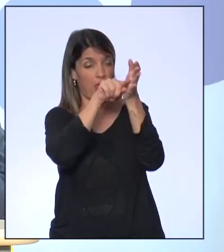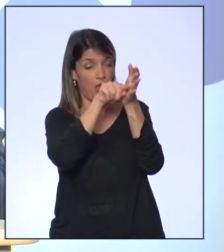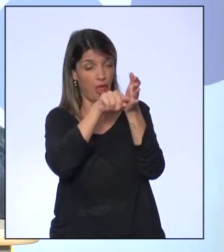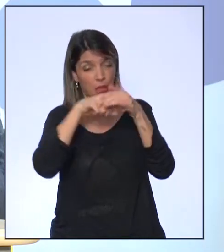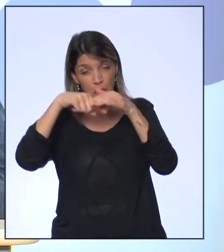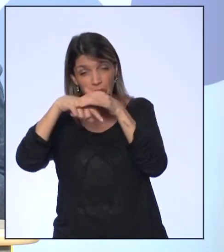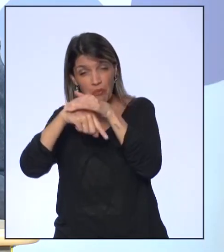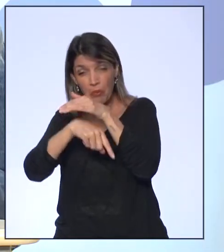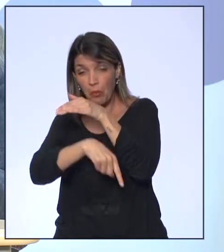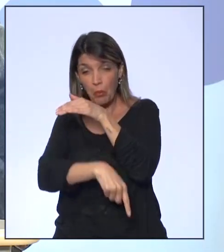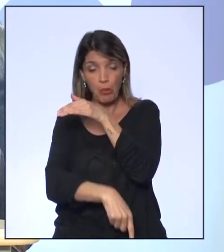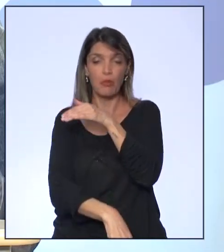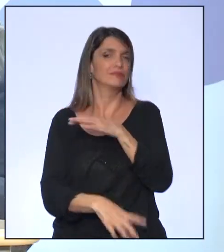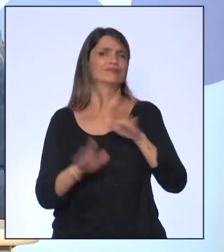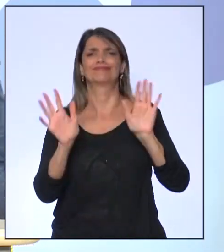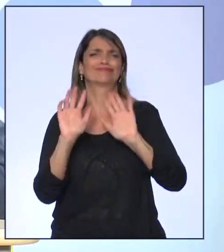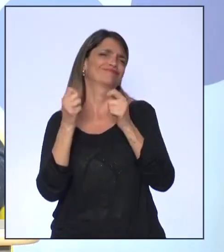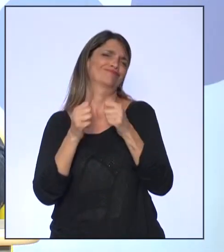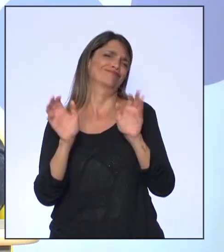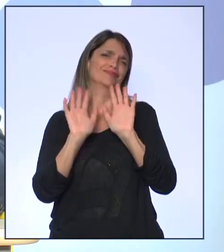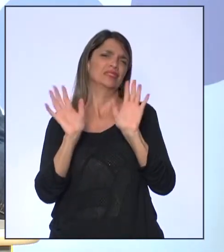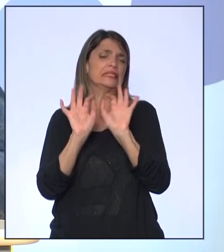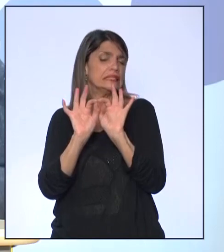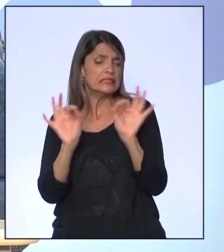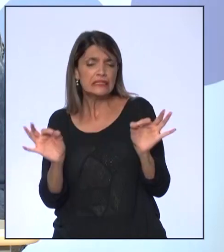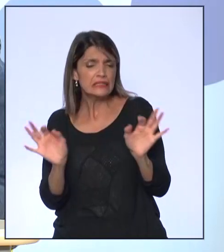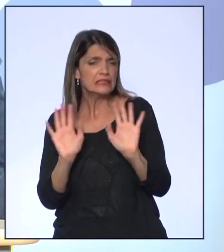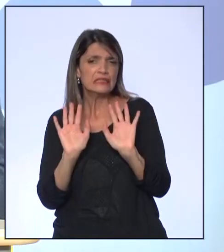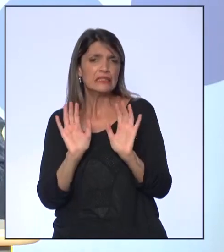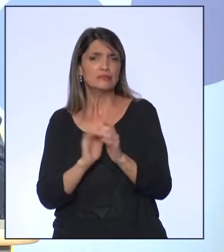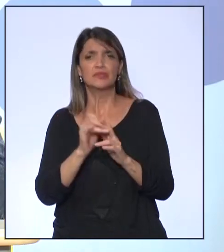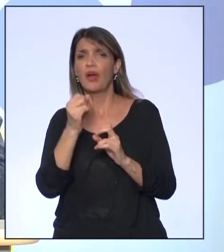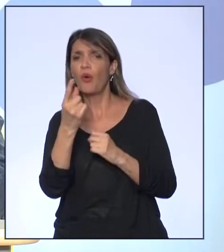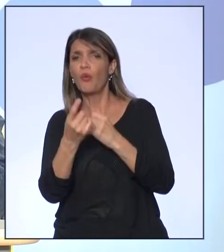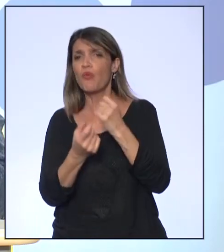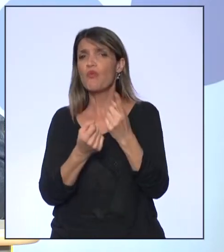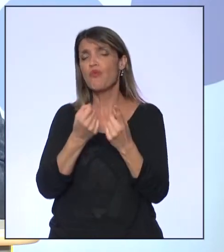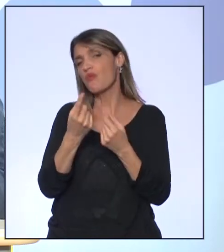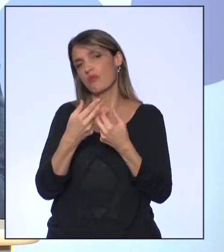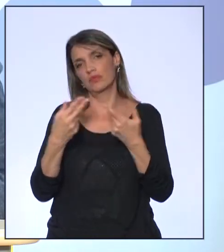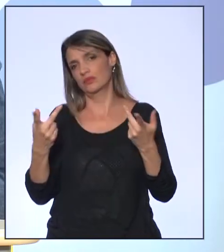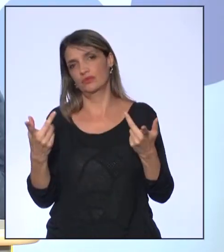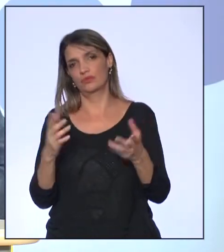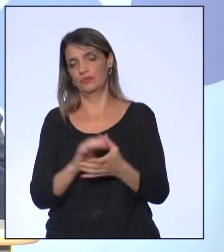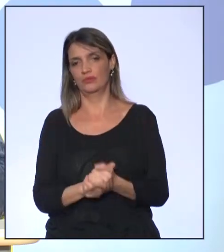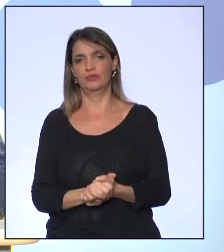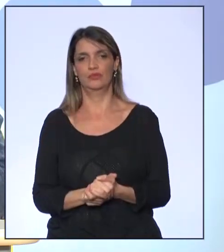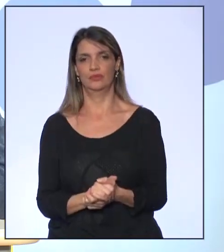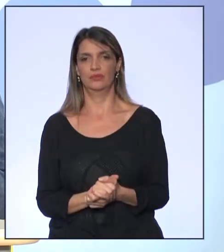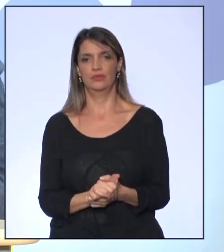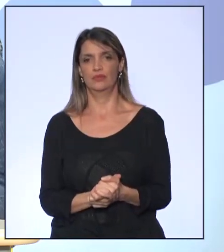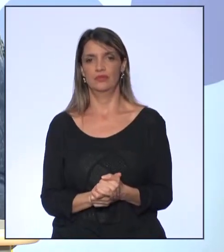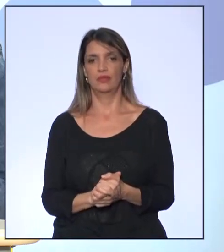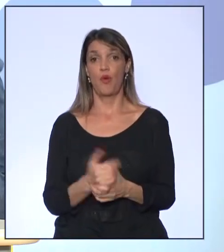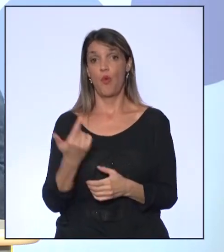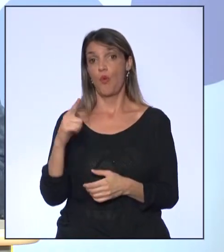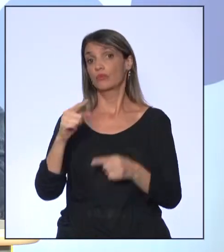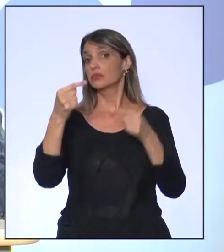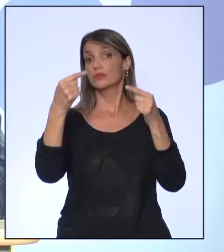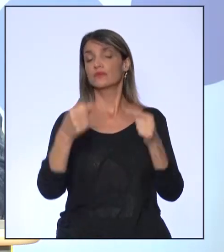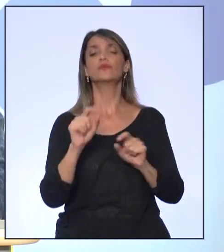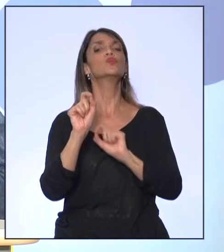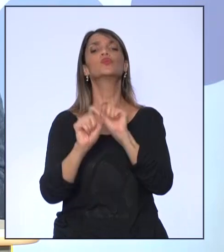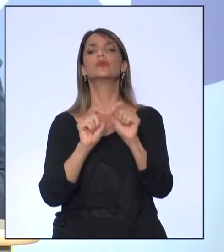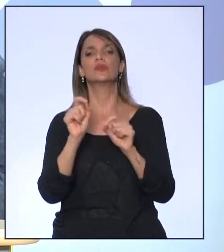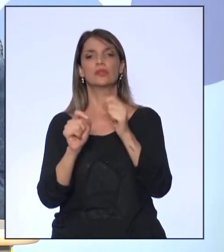matérias sobre o que é patrimônio cultural, material e imaterial. Não, pega algumas, né? E já vai para o outro desafio. O outro desafio, o que era que